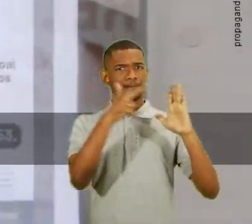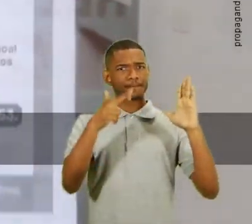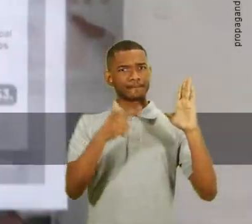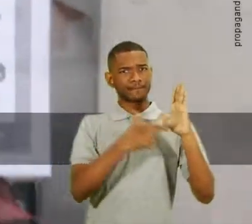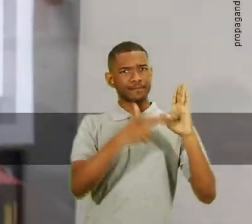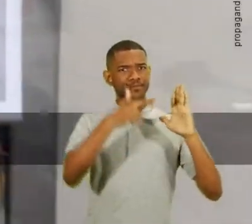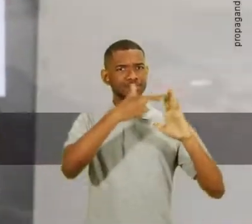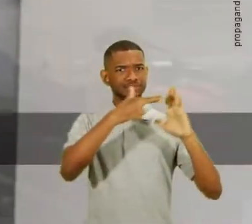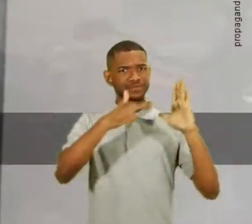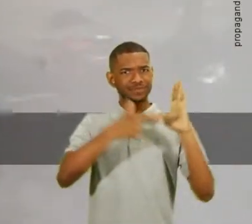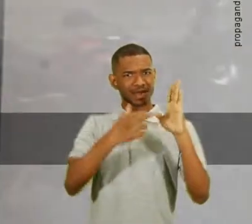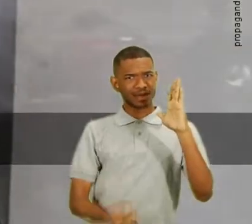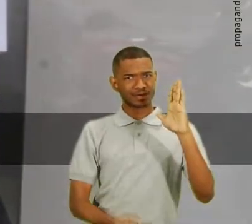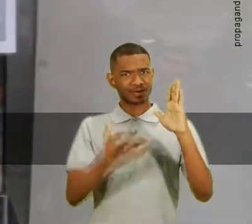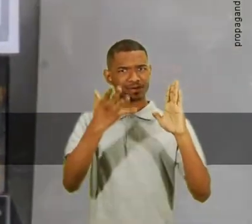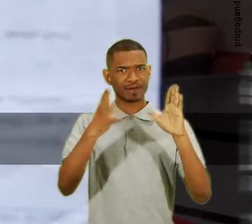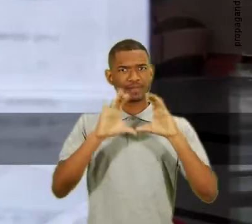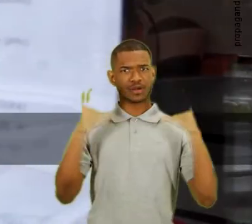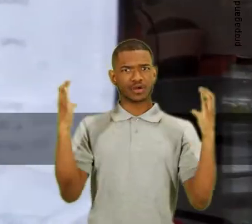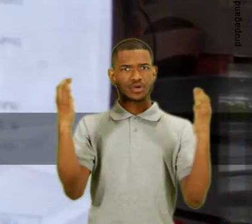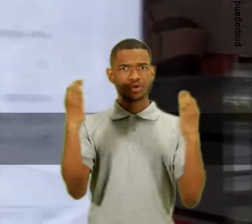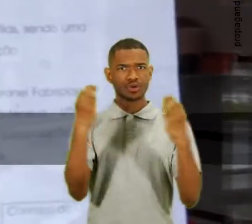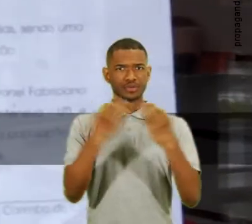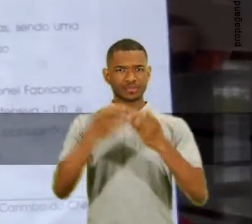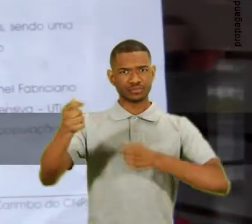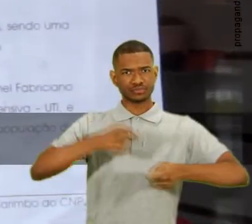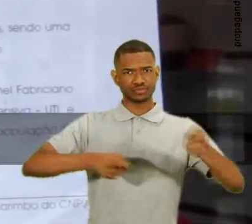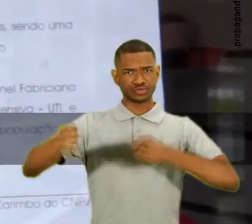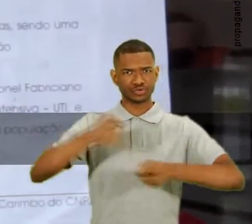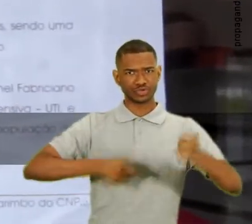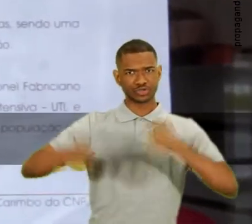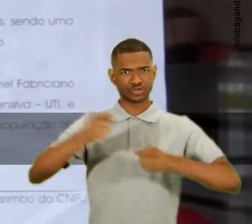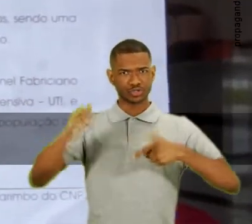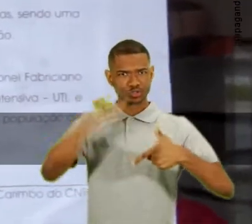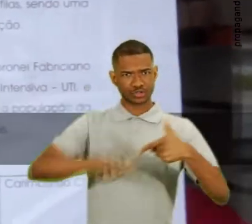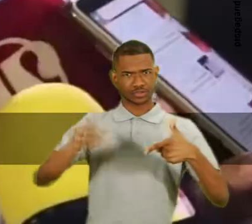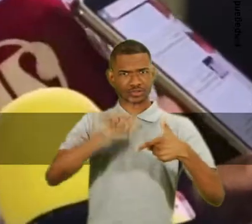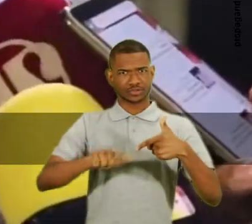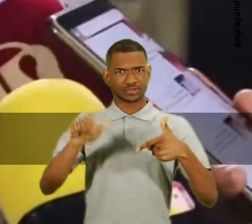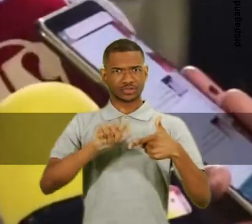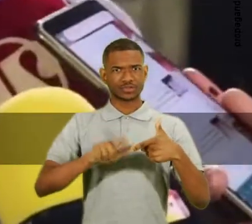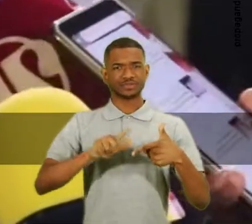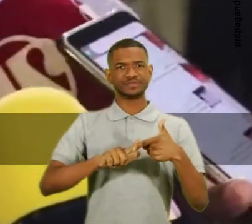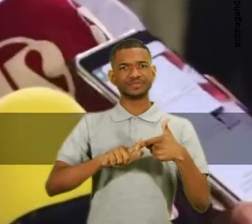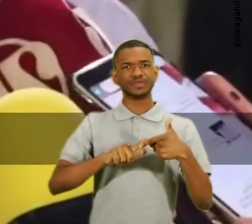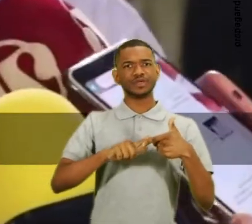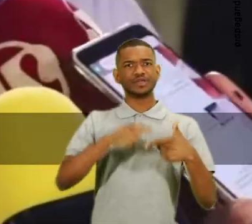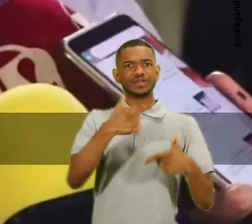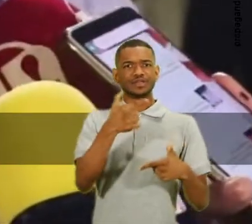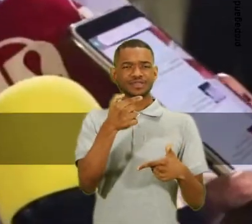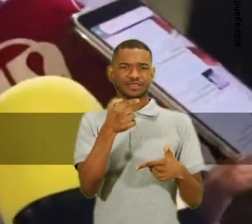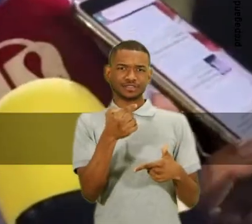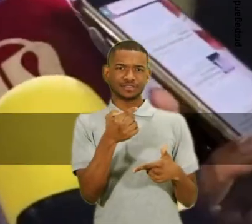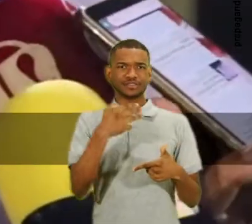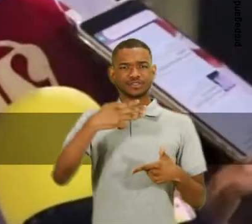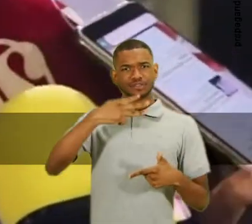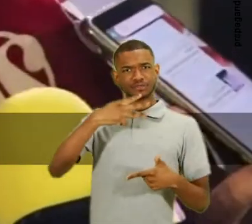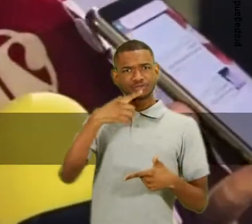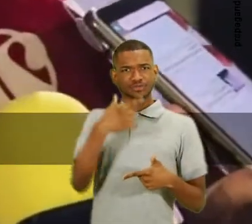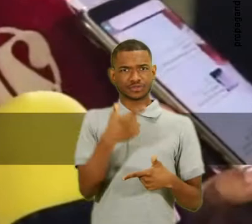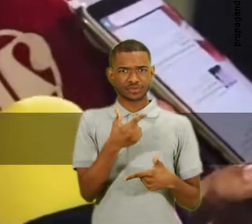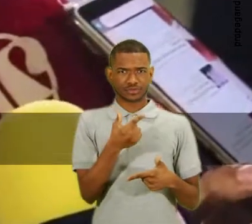protocolo criado pelo comitê se as torres e crise dia 27 de março de 2020 o presente o doutor